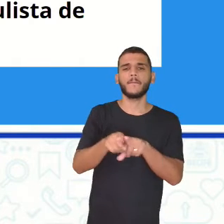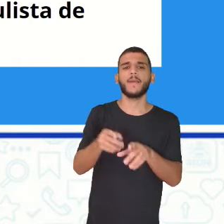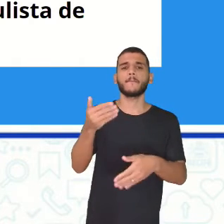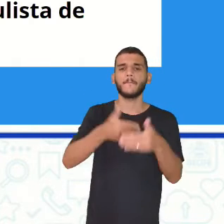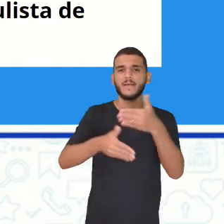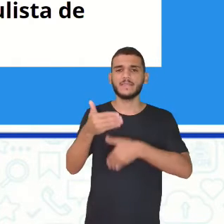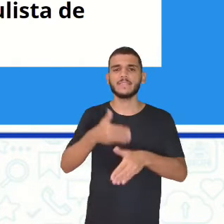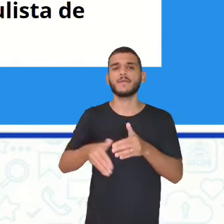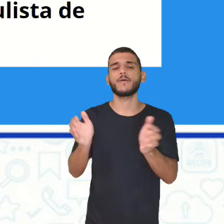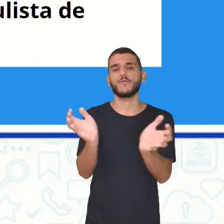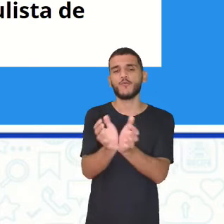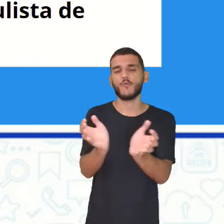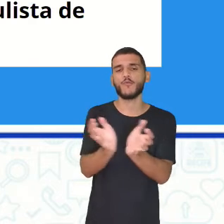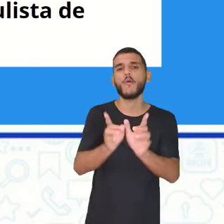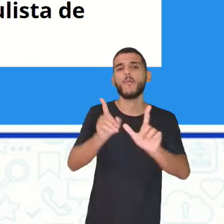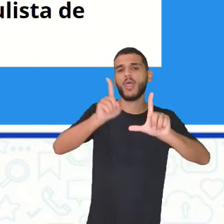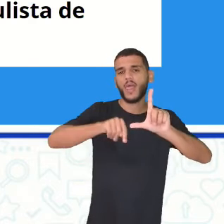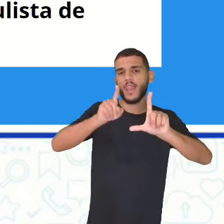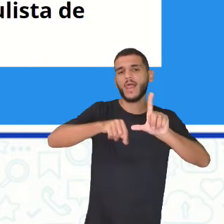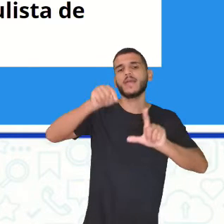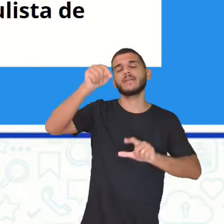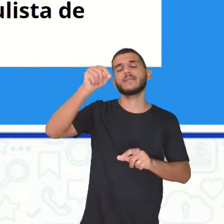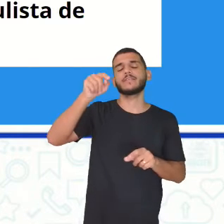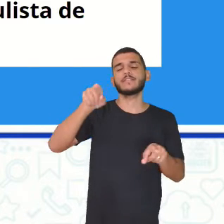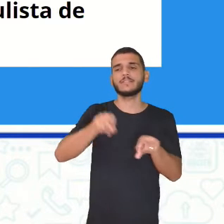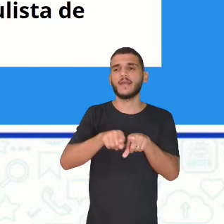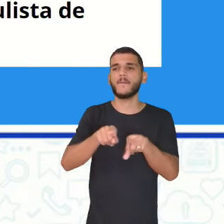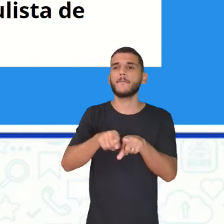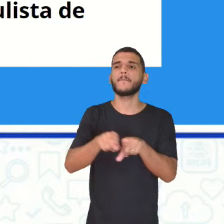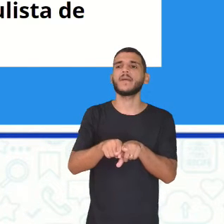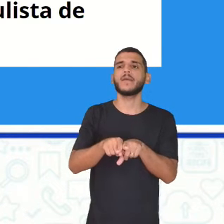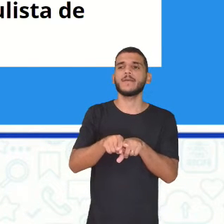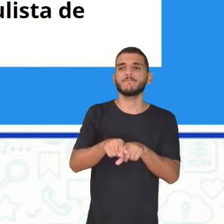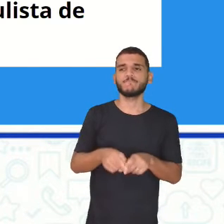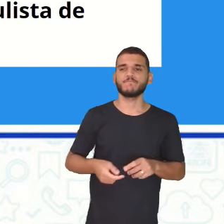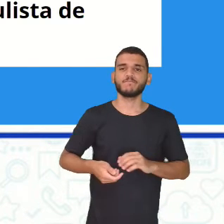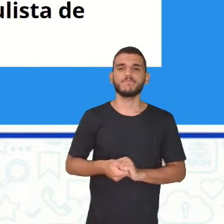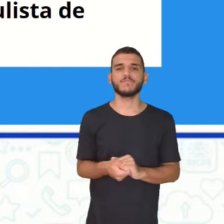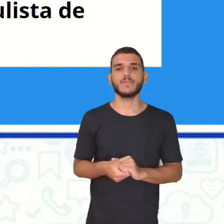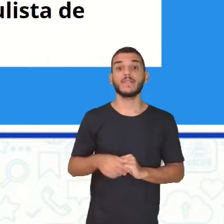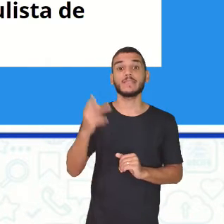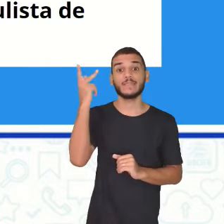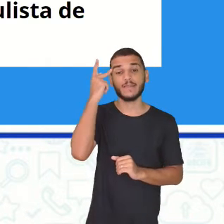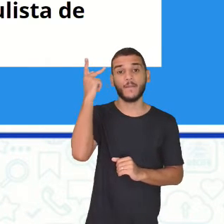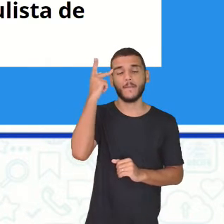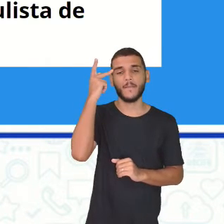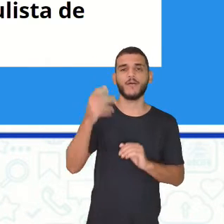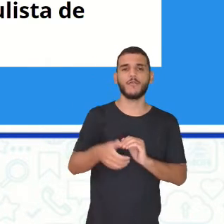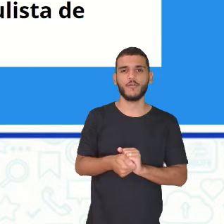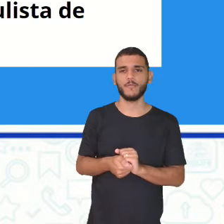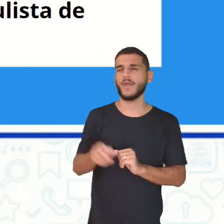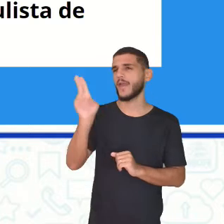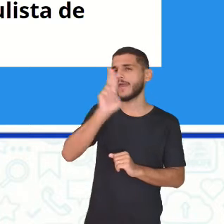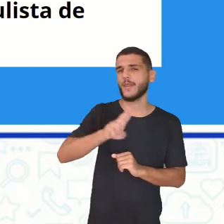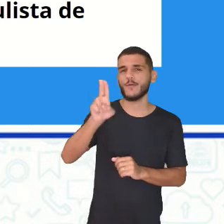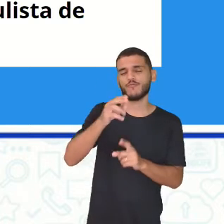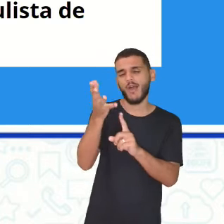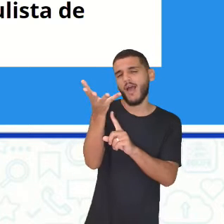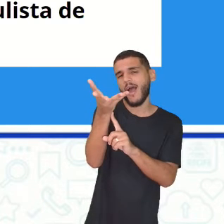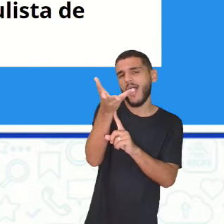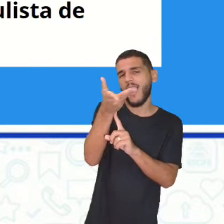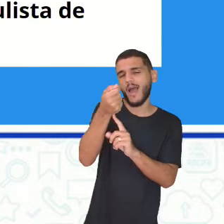Então, Maurício de Souza tem essa missão de tornar o lúdico, usar a arte, usar